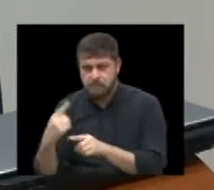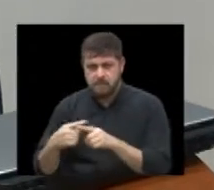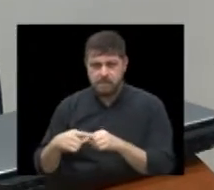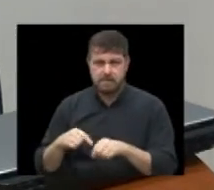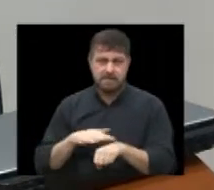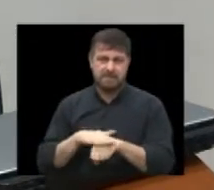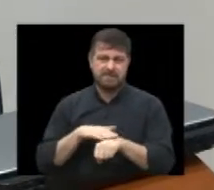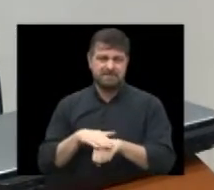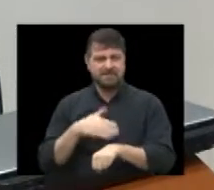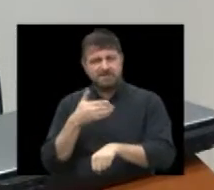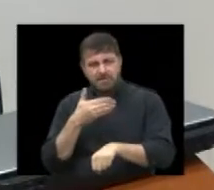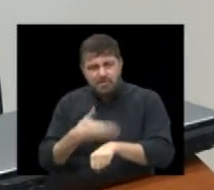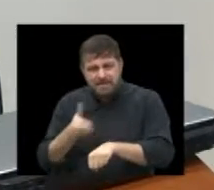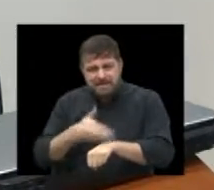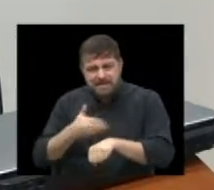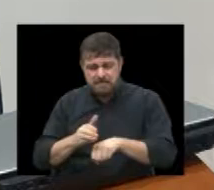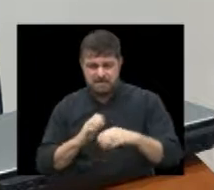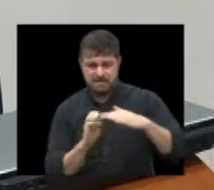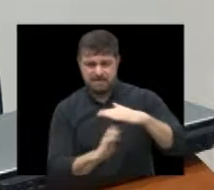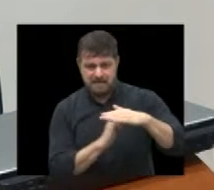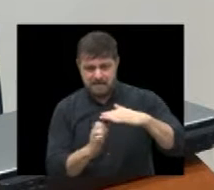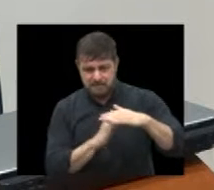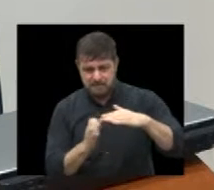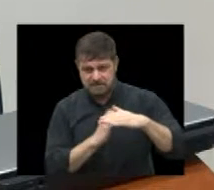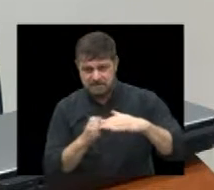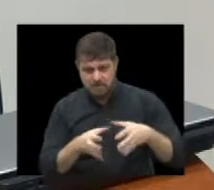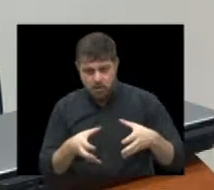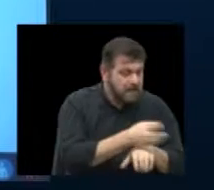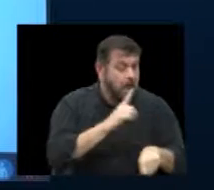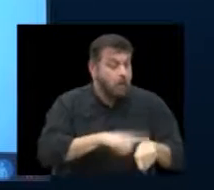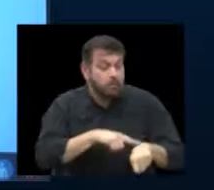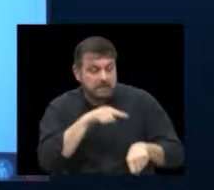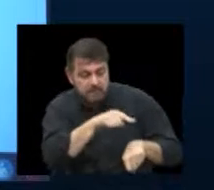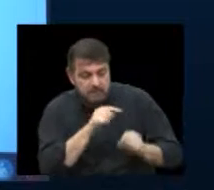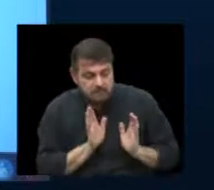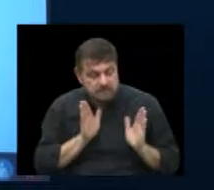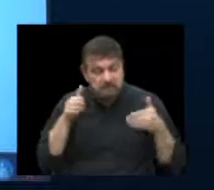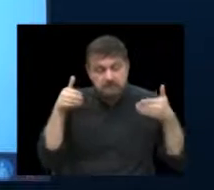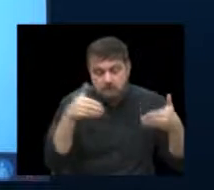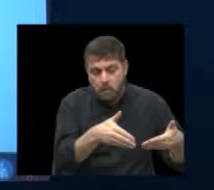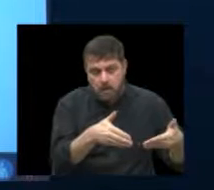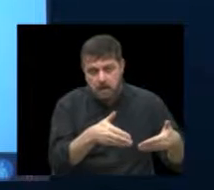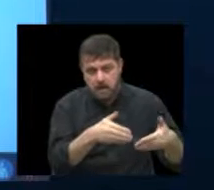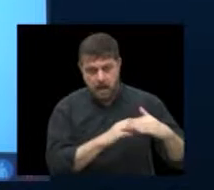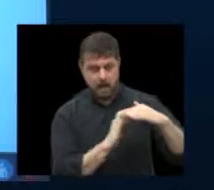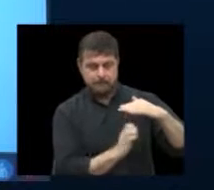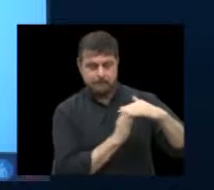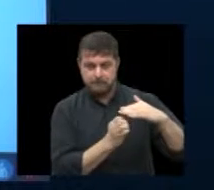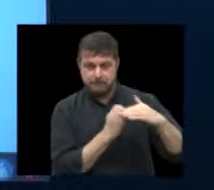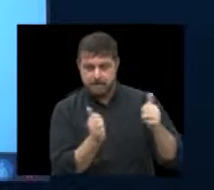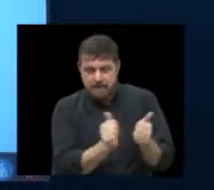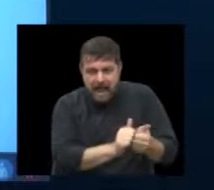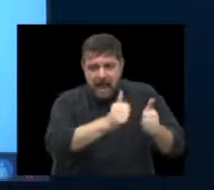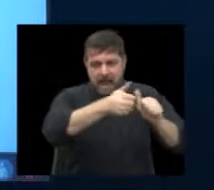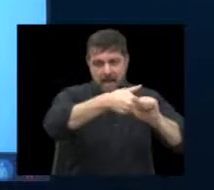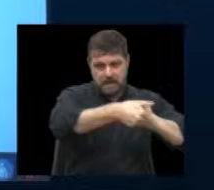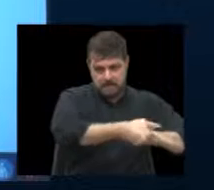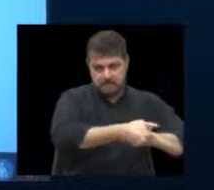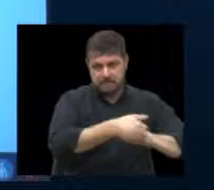IAGREG Desenvolvimento Humano, Marcos Rogério Espinosa. A empresa IAGREG tem uma nova concepção